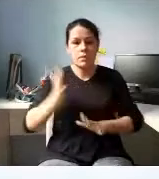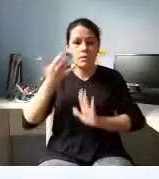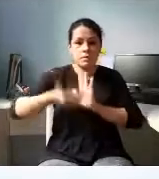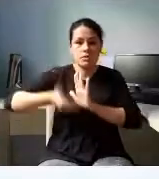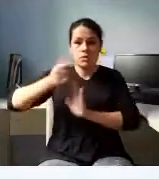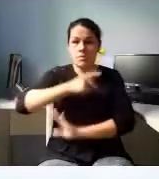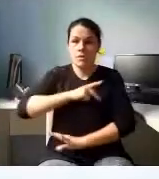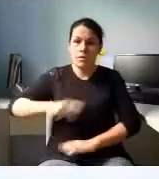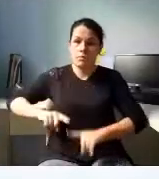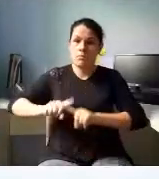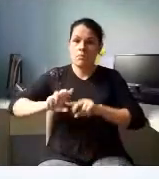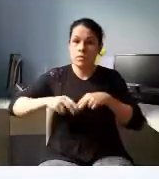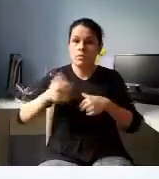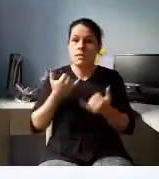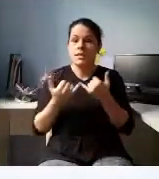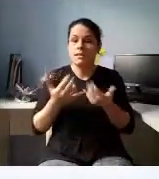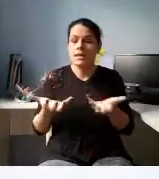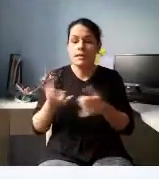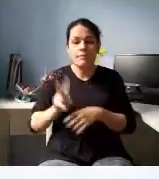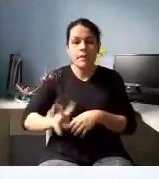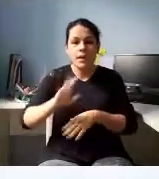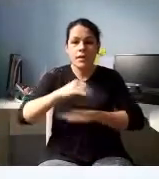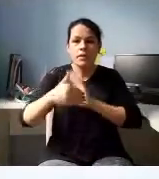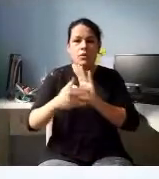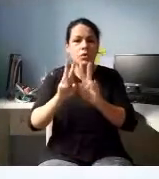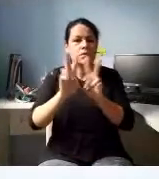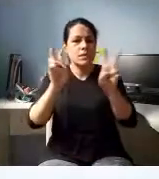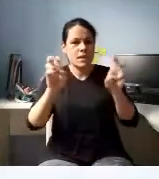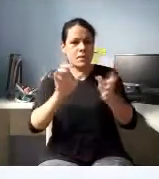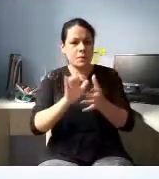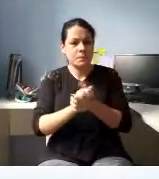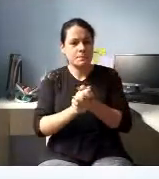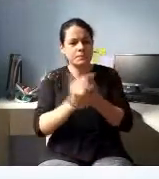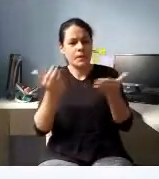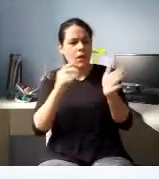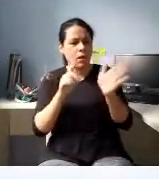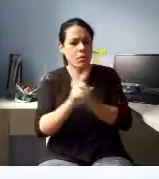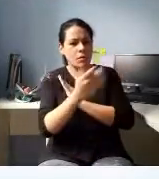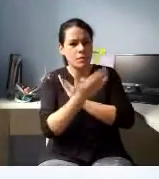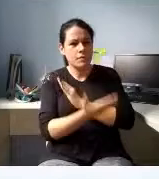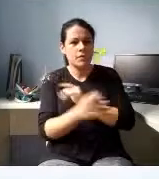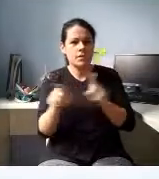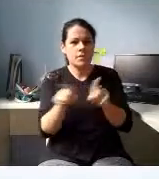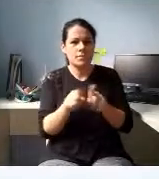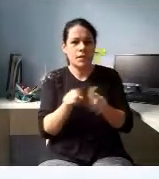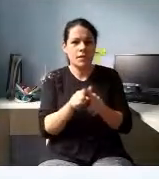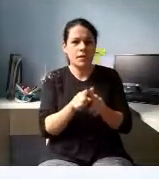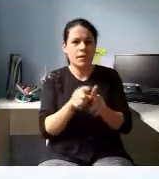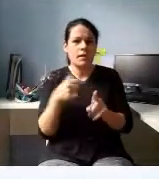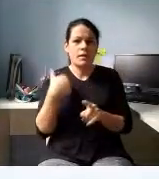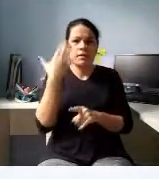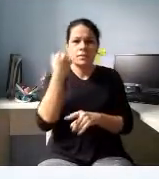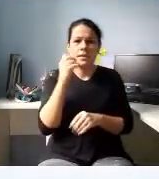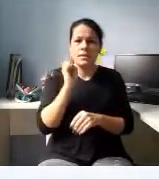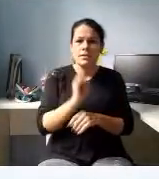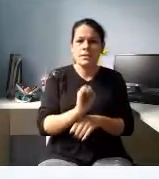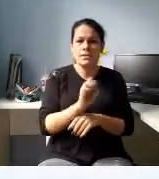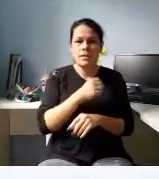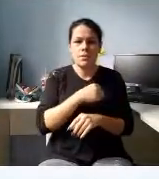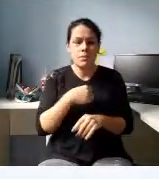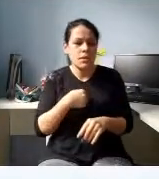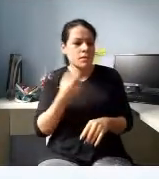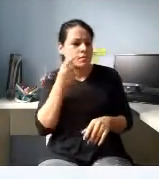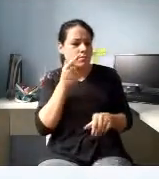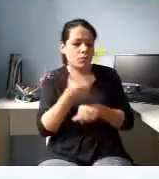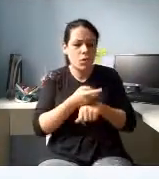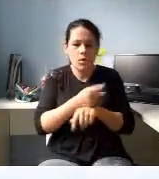querendo valorizar isso nesse momento. Então, eu queria ver com você se isso está influenciando de alguma maneira esses fatos, e que você nos